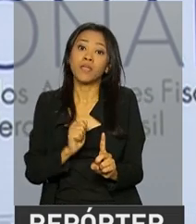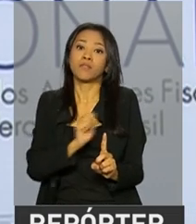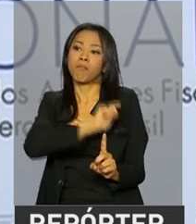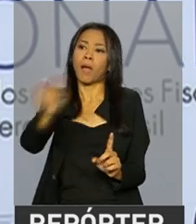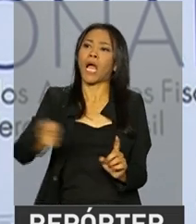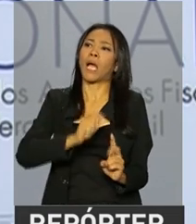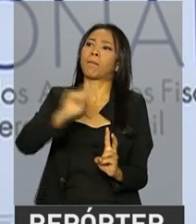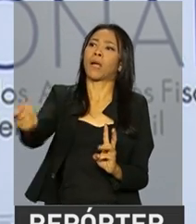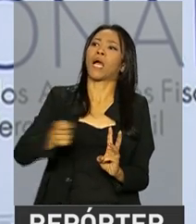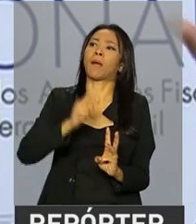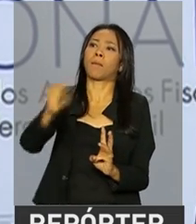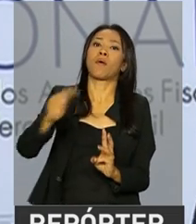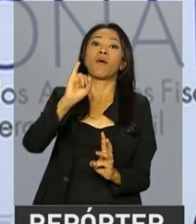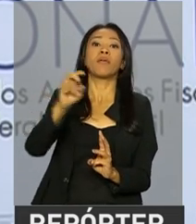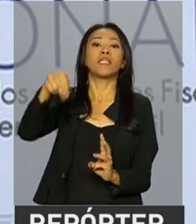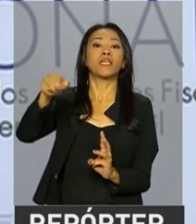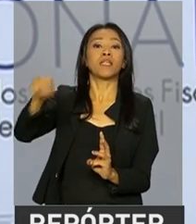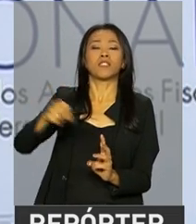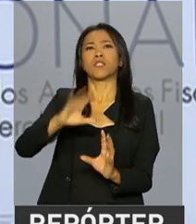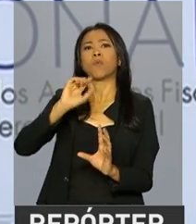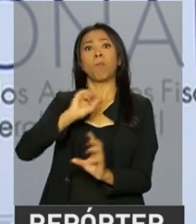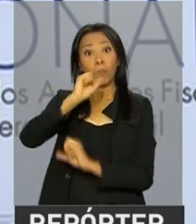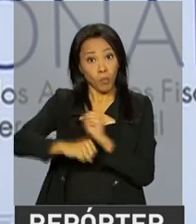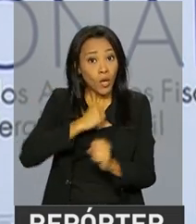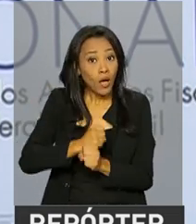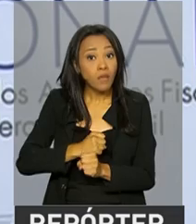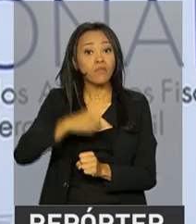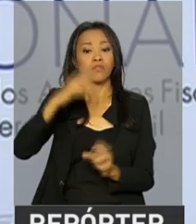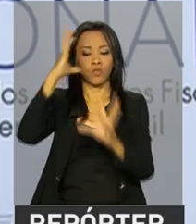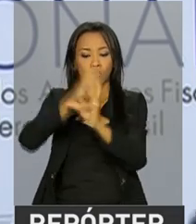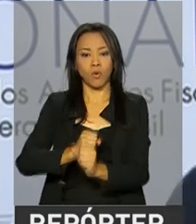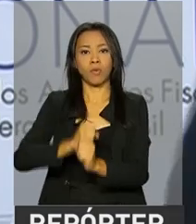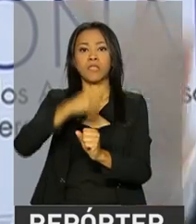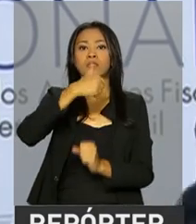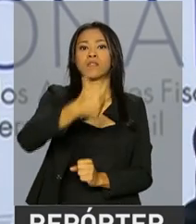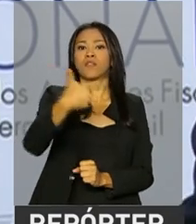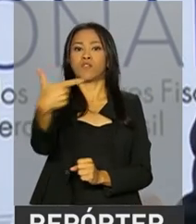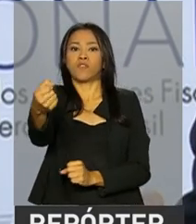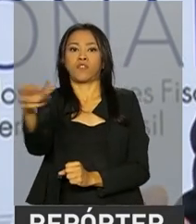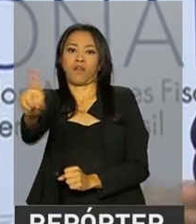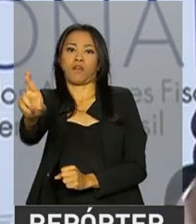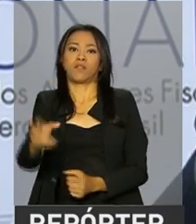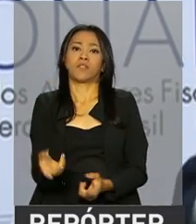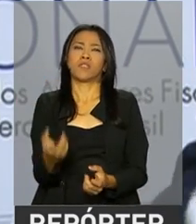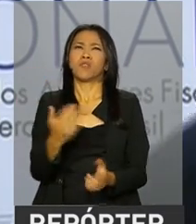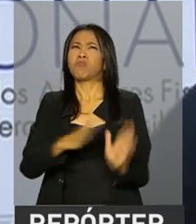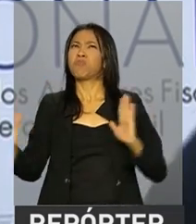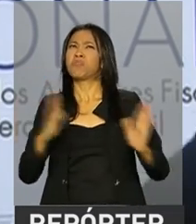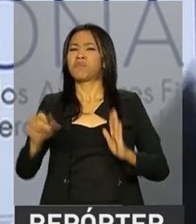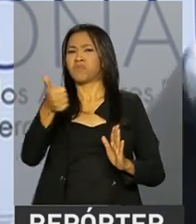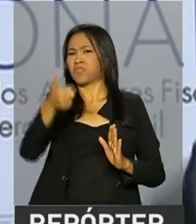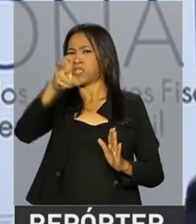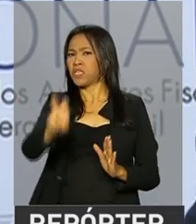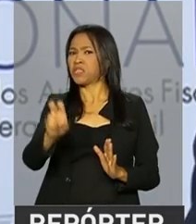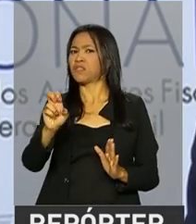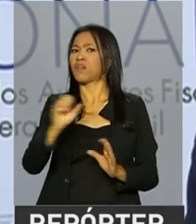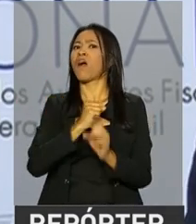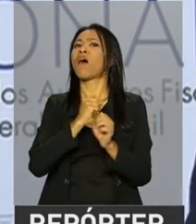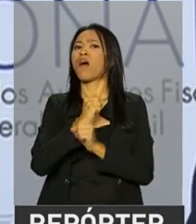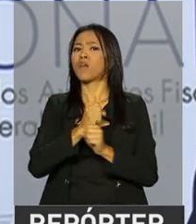INSS vai pagar R 120 por ano e ao longo de 15 anos ele vai pagar